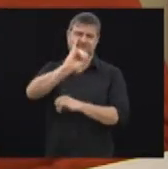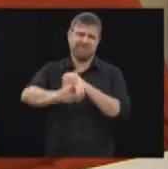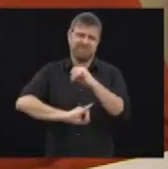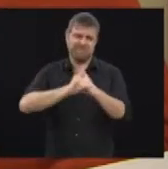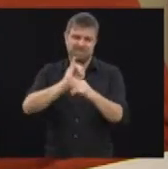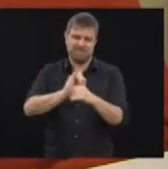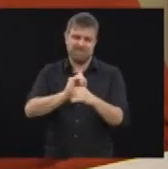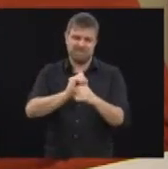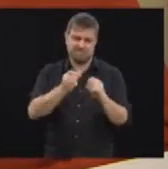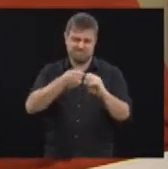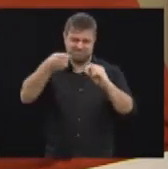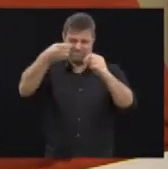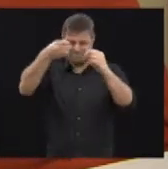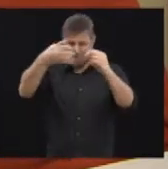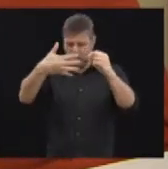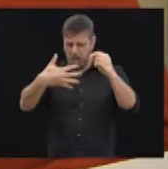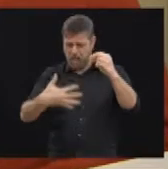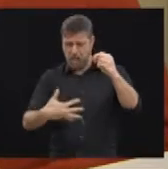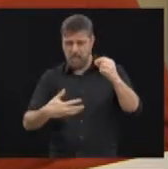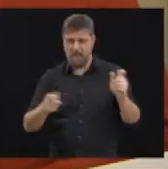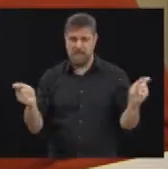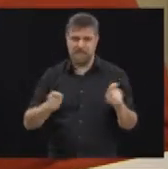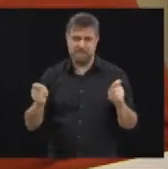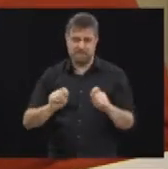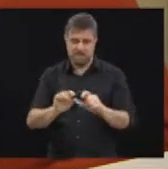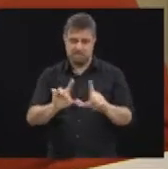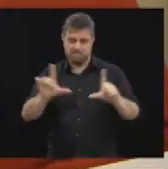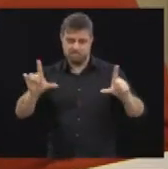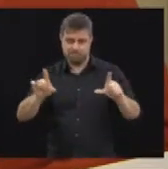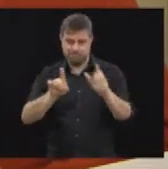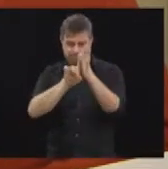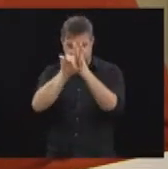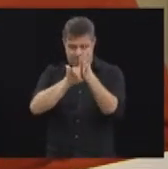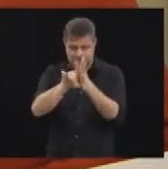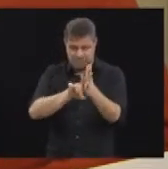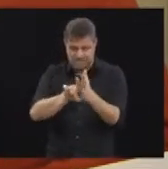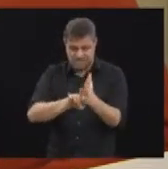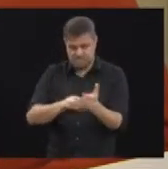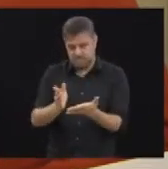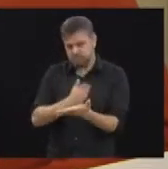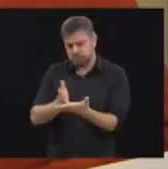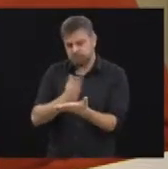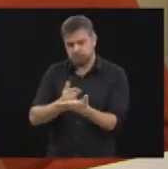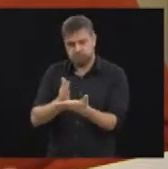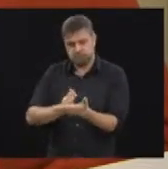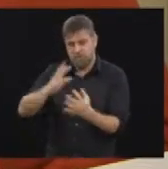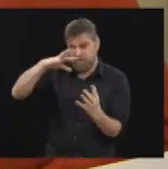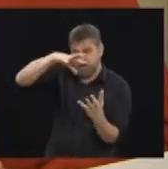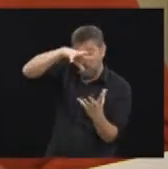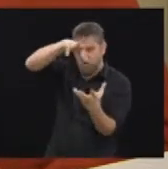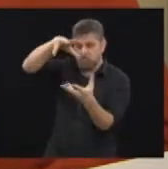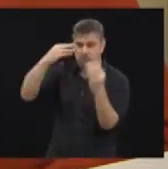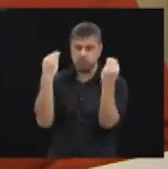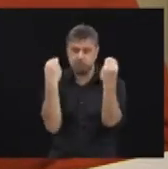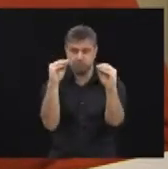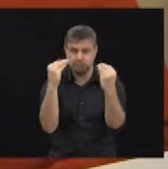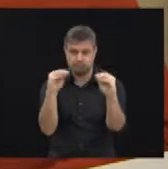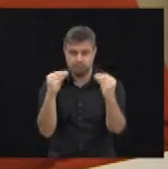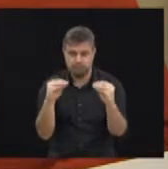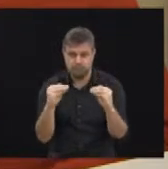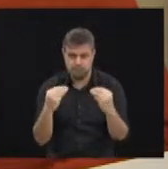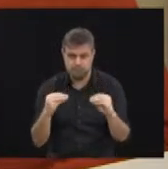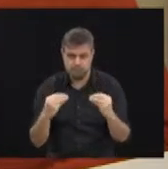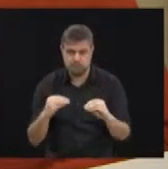hoje a internet tem possibilidade de ter acesso a periódicos do mundo todo, né? Então,